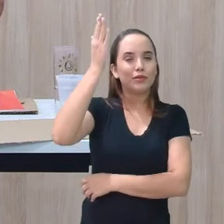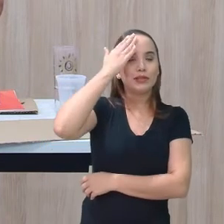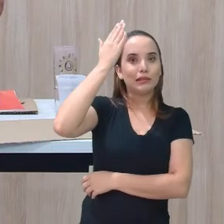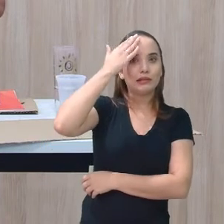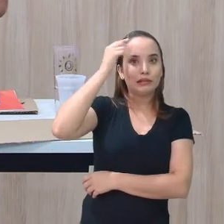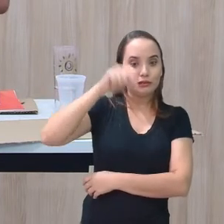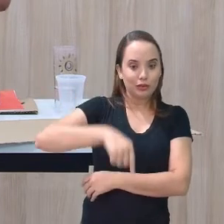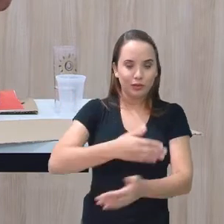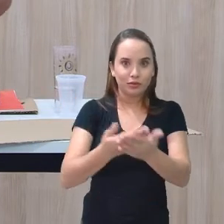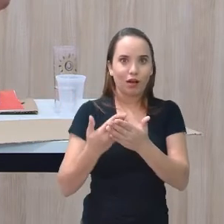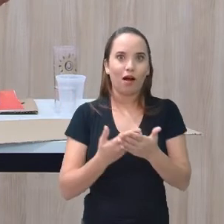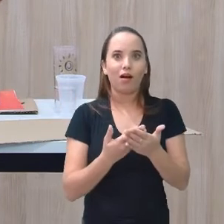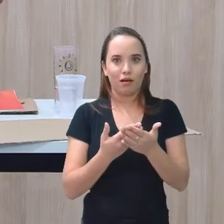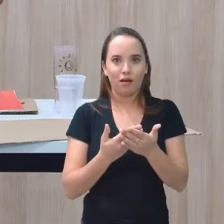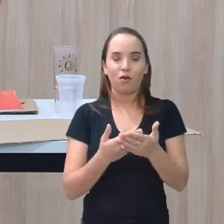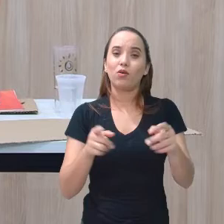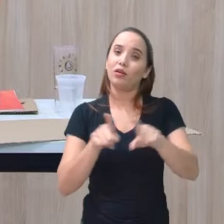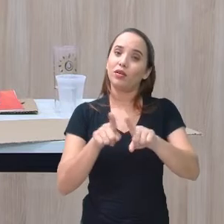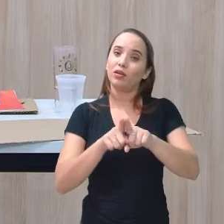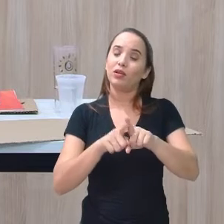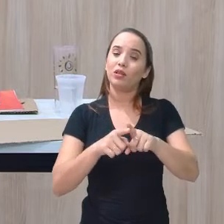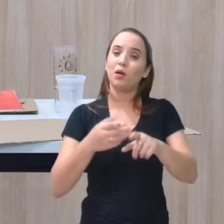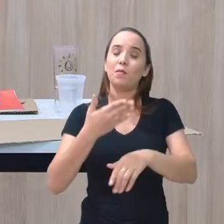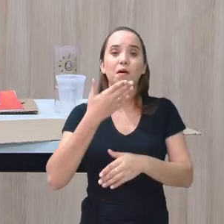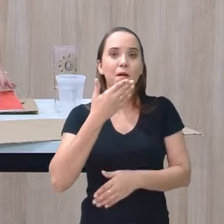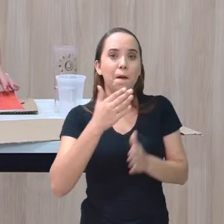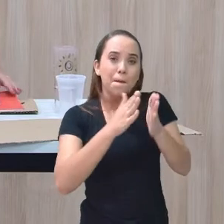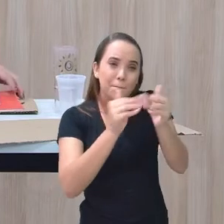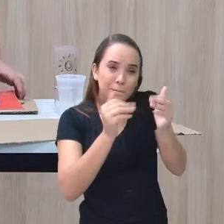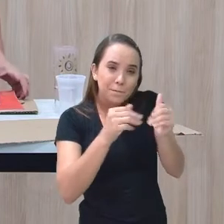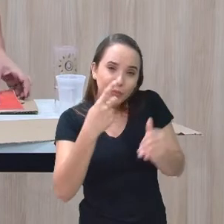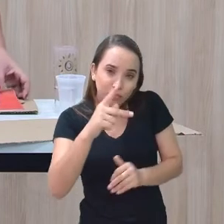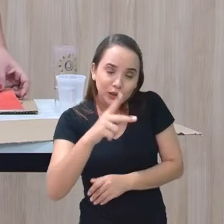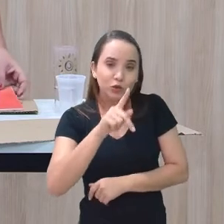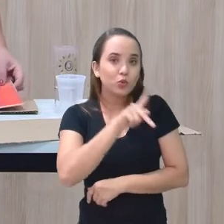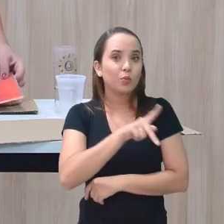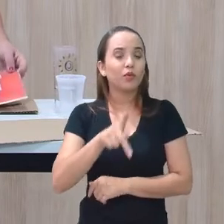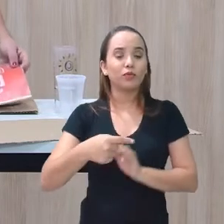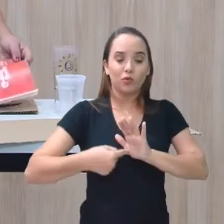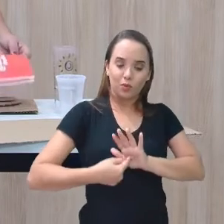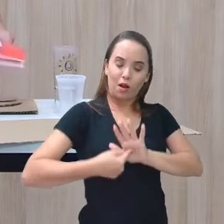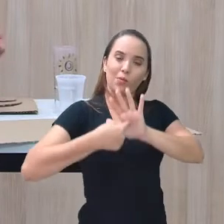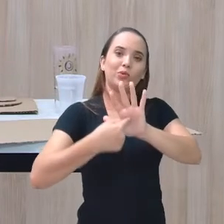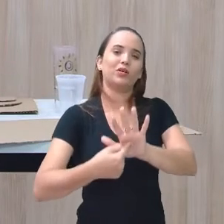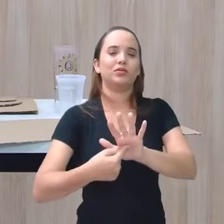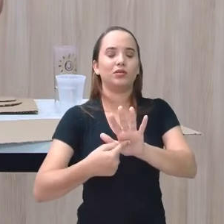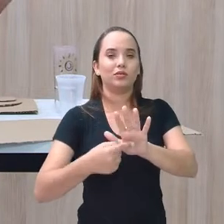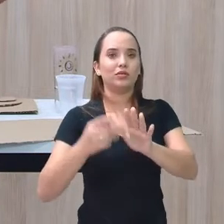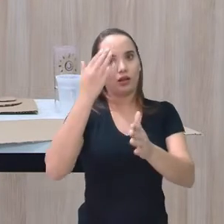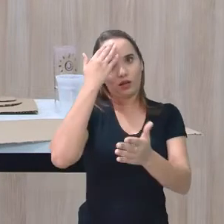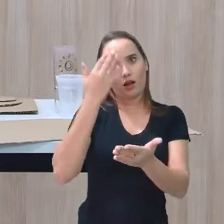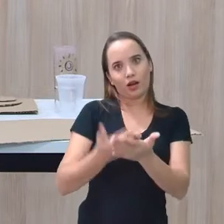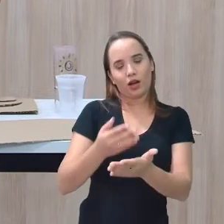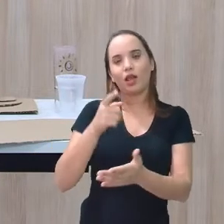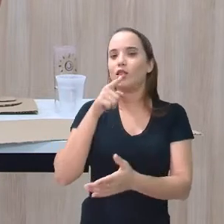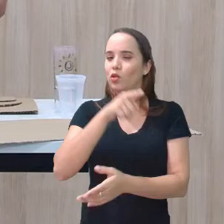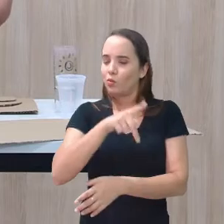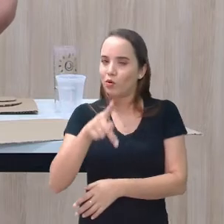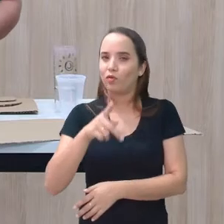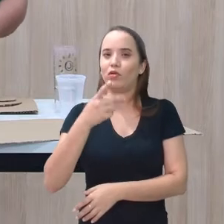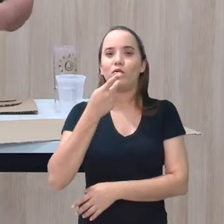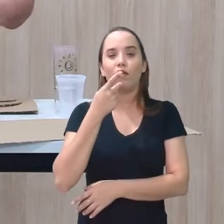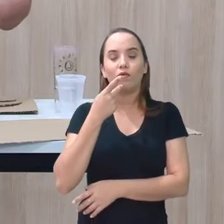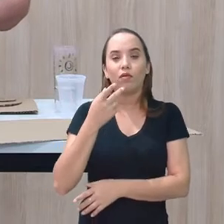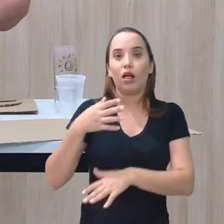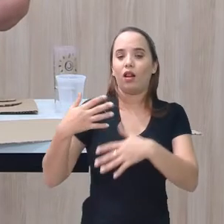essa aula de hoje e pede também uma oportunidade ao seu professor para apresentar. Quem sabe ele vai dizer, eu gostaria que